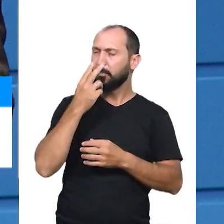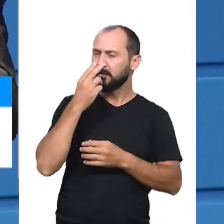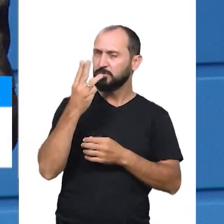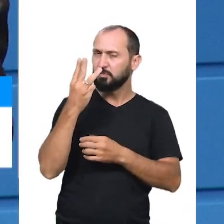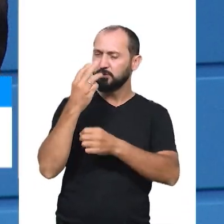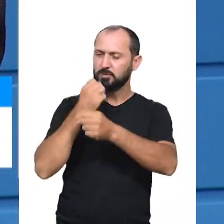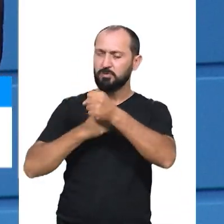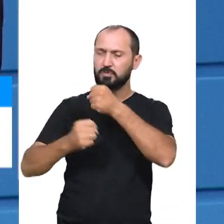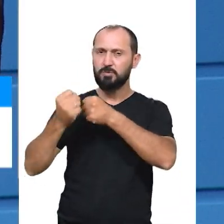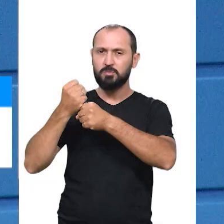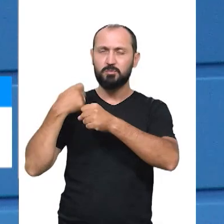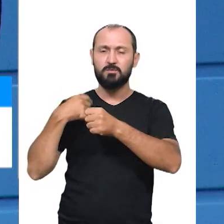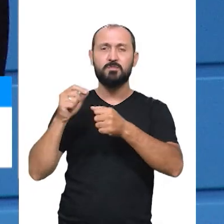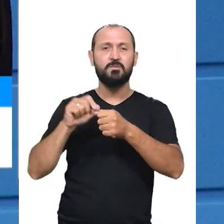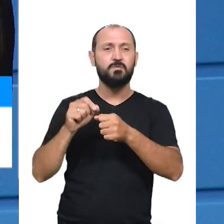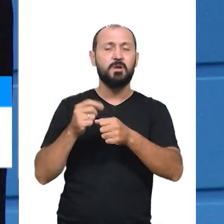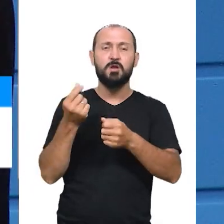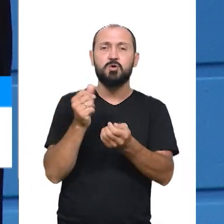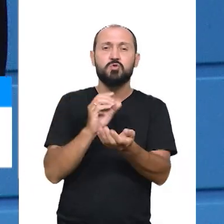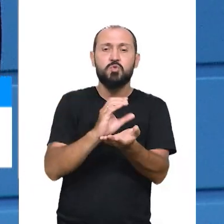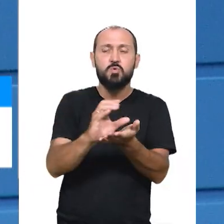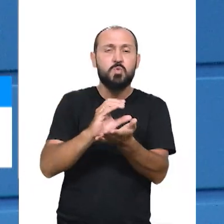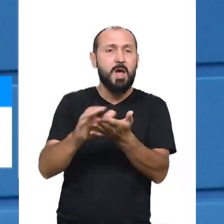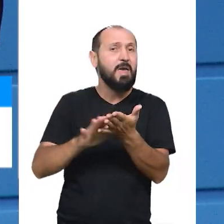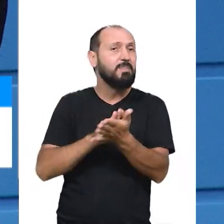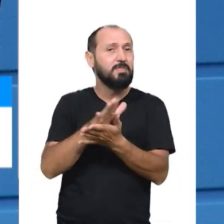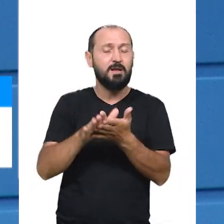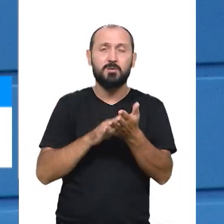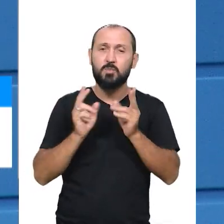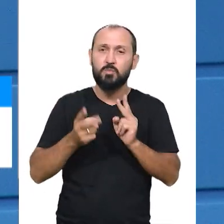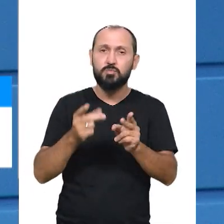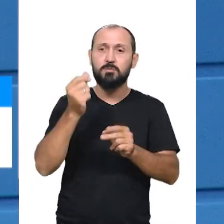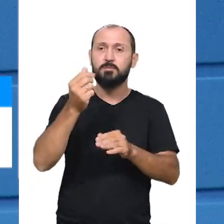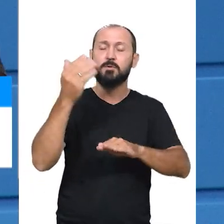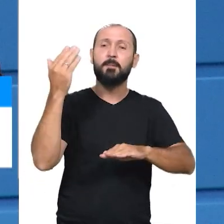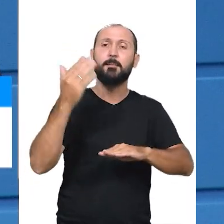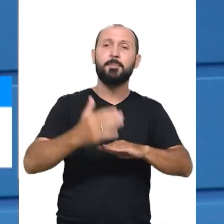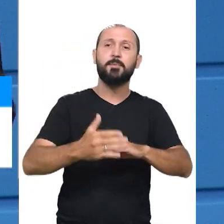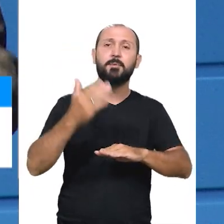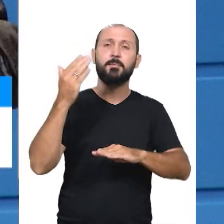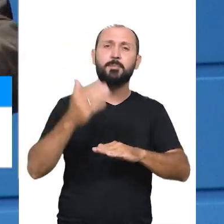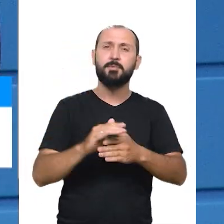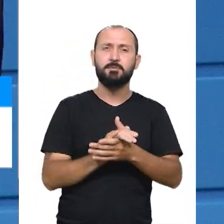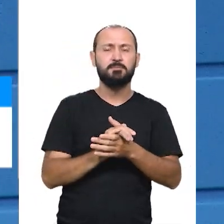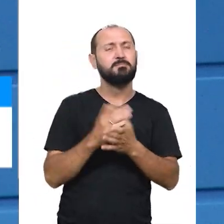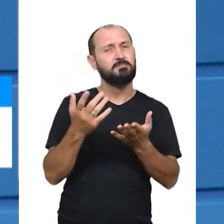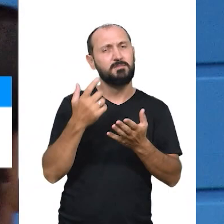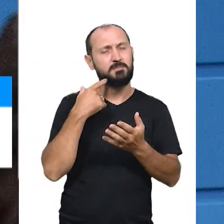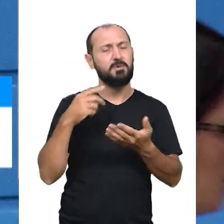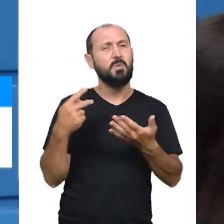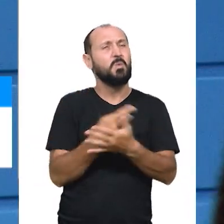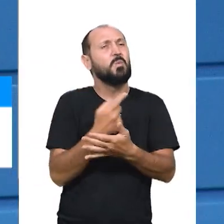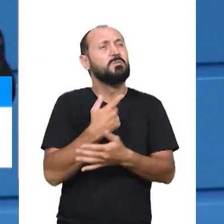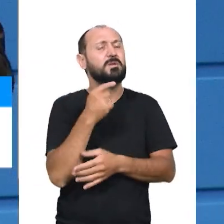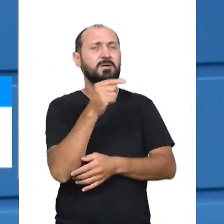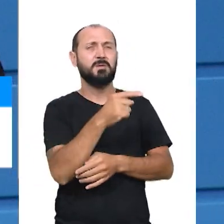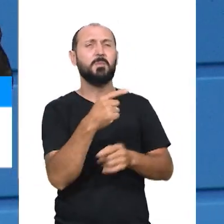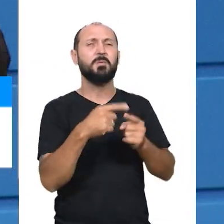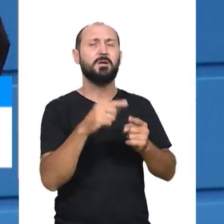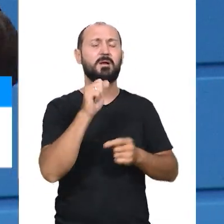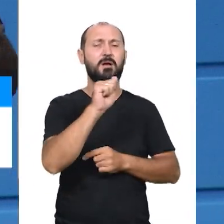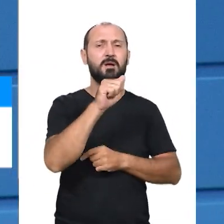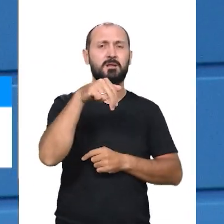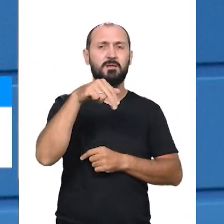nos últimos 3 anos, não fez mais nenhum tipo de investimento e continuou cobrando pedágio. Isso até depõe contra a